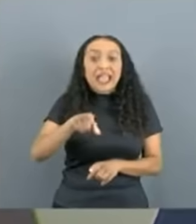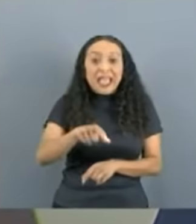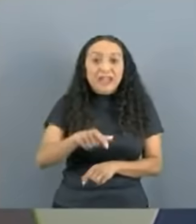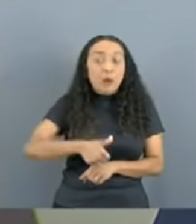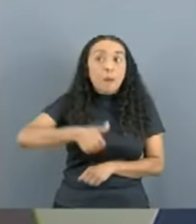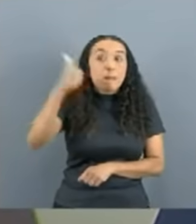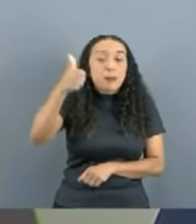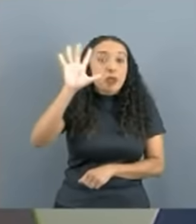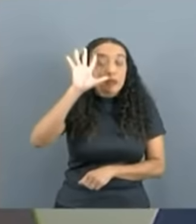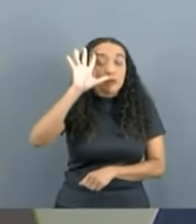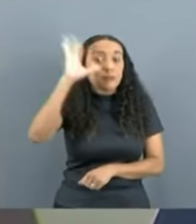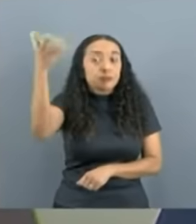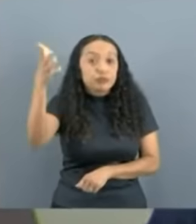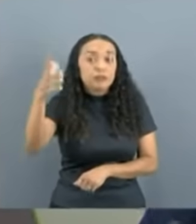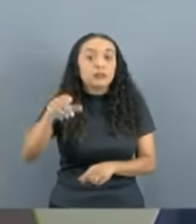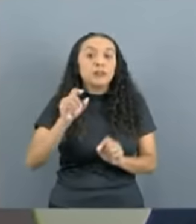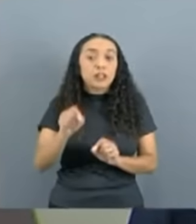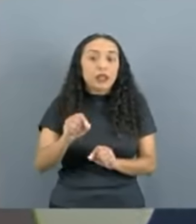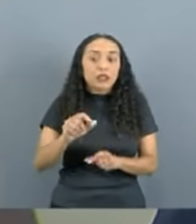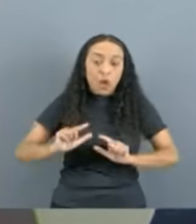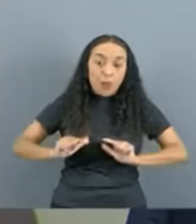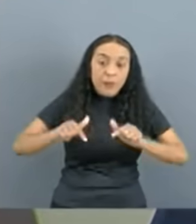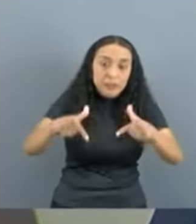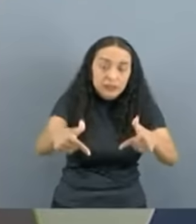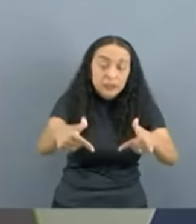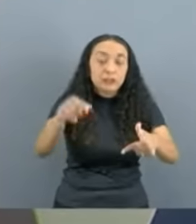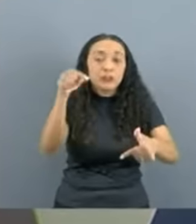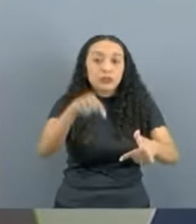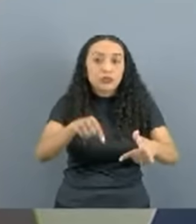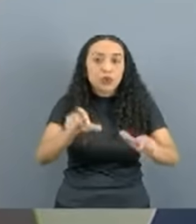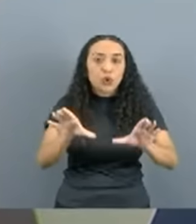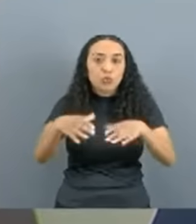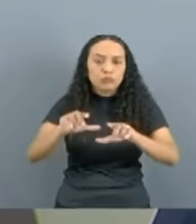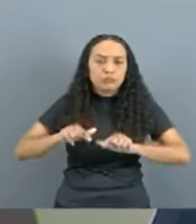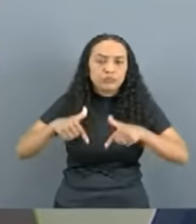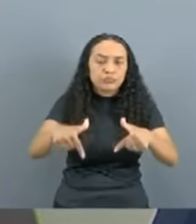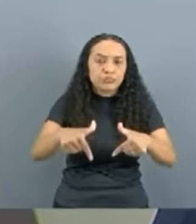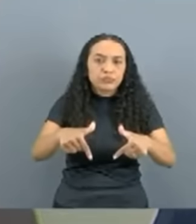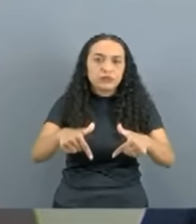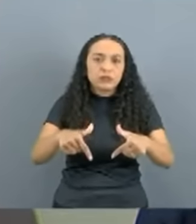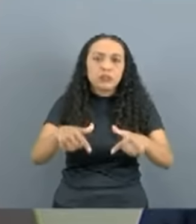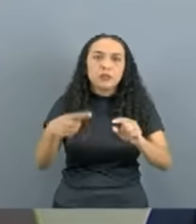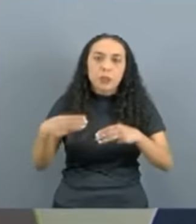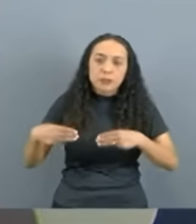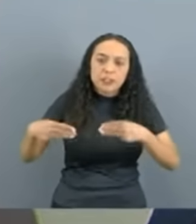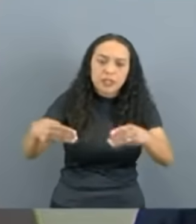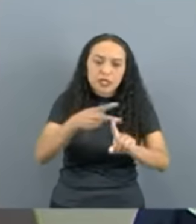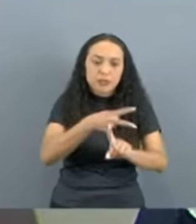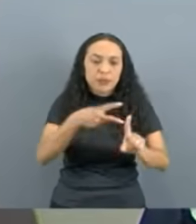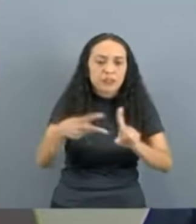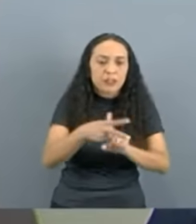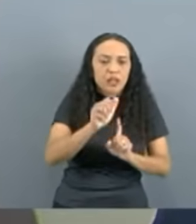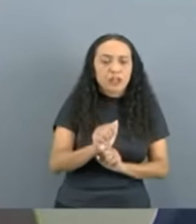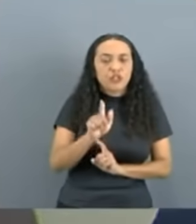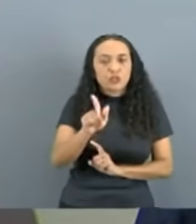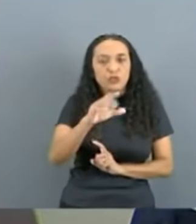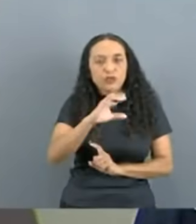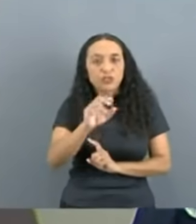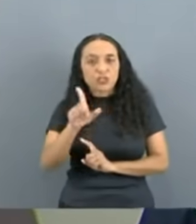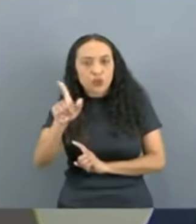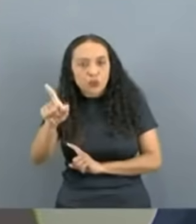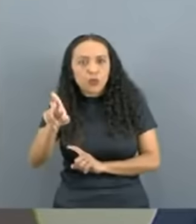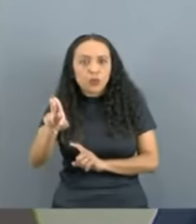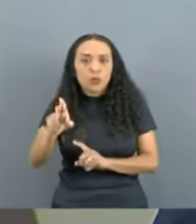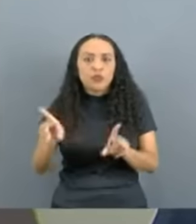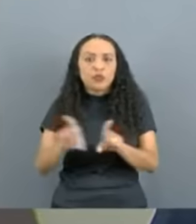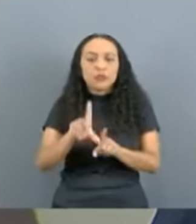passo que essa operação, que essa força-tarefa que foi composta pelo Ministério da Previdência, AGU, CGU e